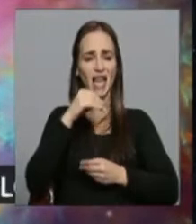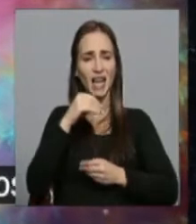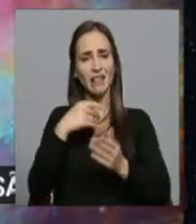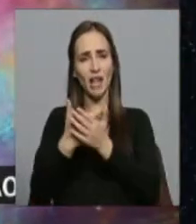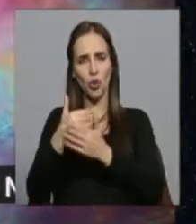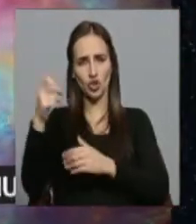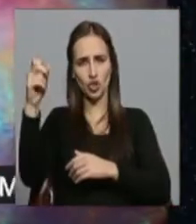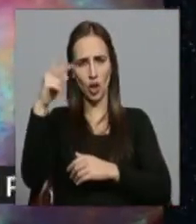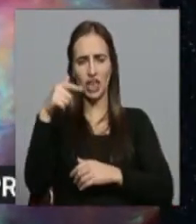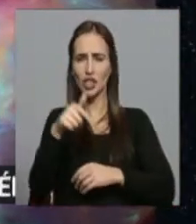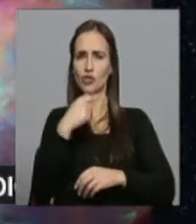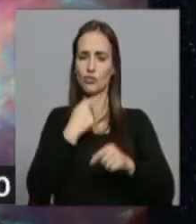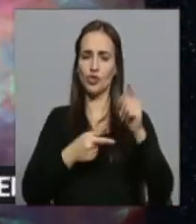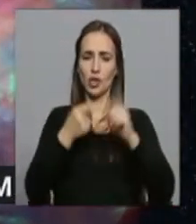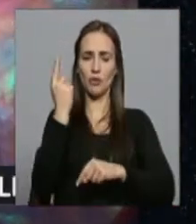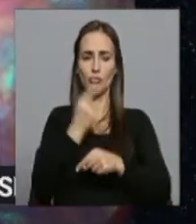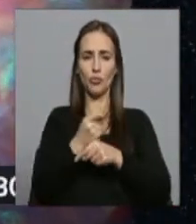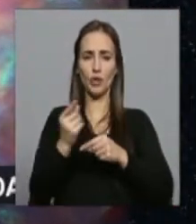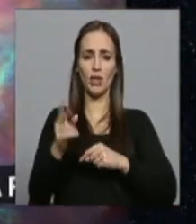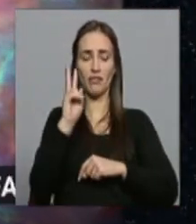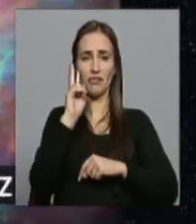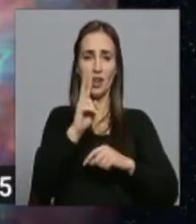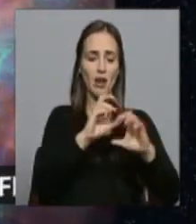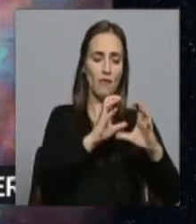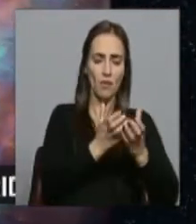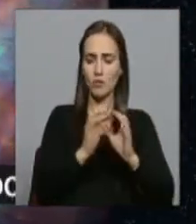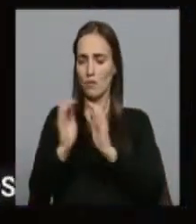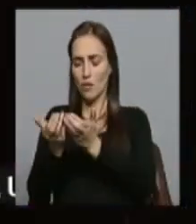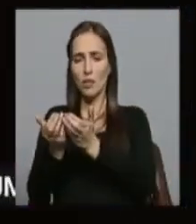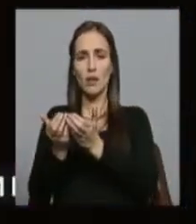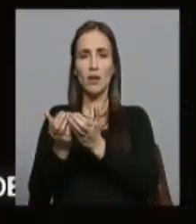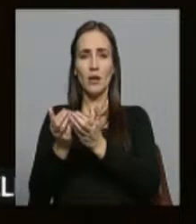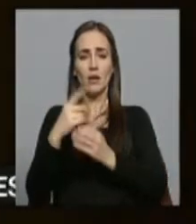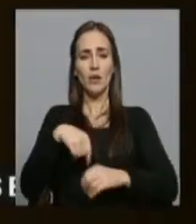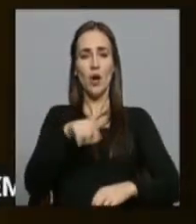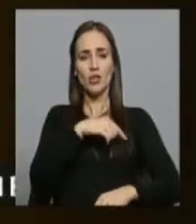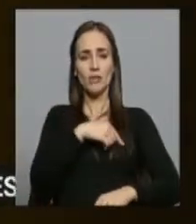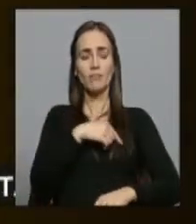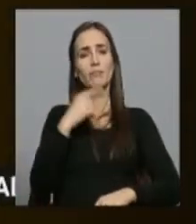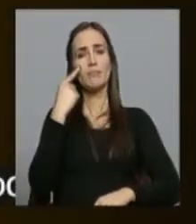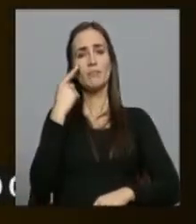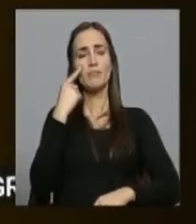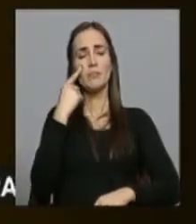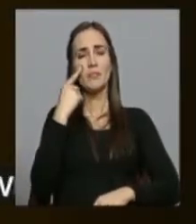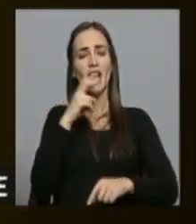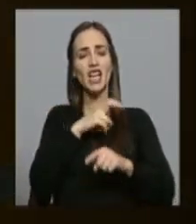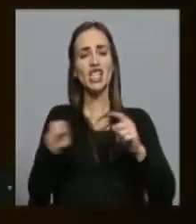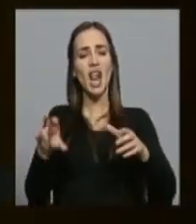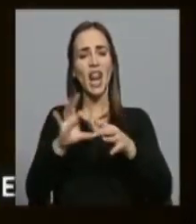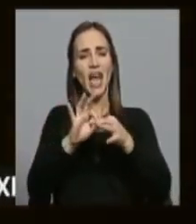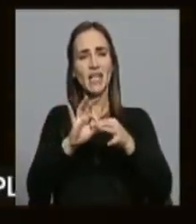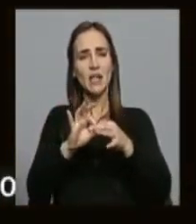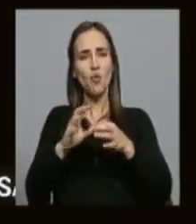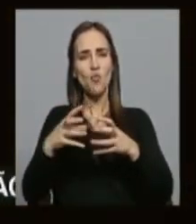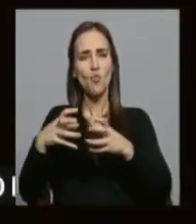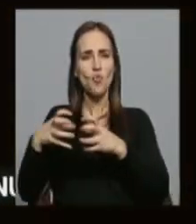quando nós olhamos para o que são 2 corpos a orbitarem um à volta do outro, temos que ter em consideração aquilo que se chama a energia de ligação, a força da gravidade que existe